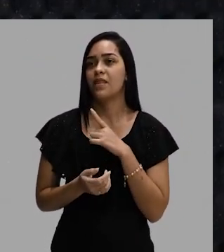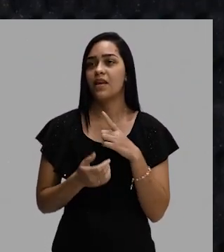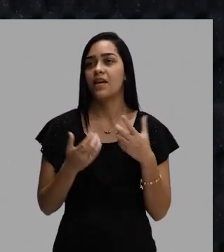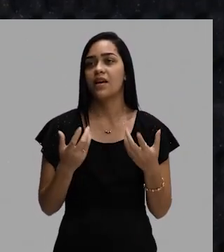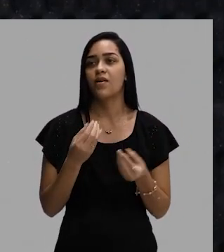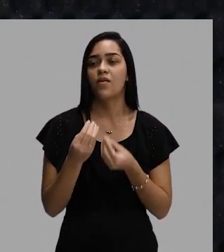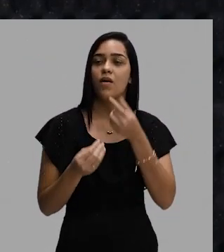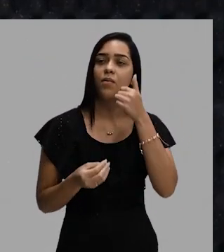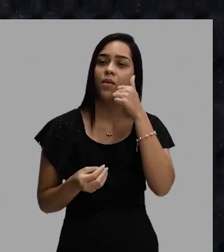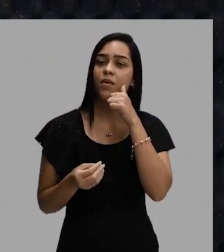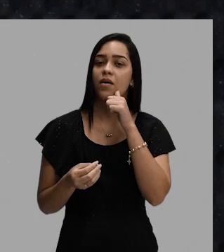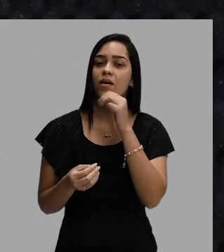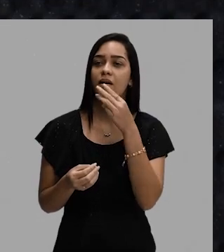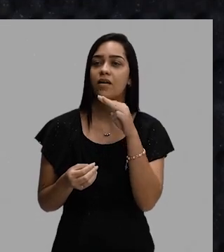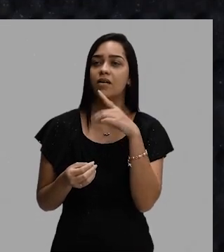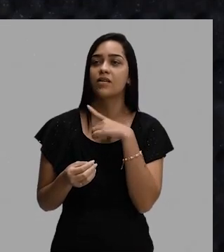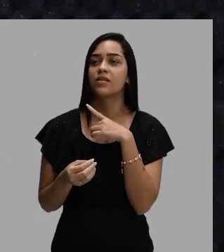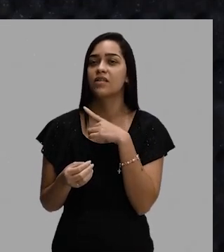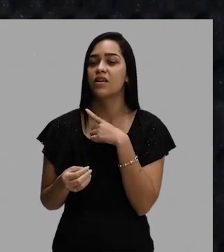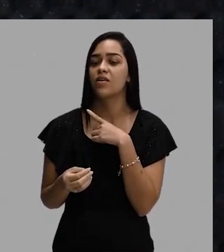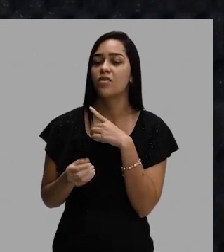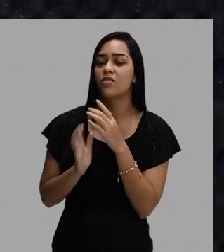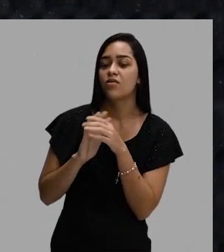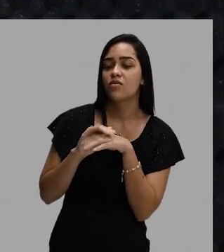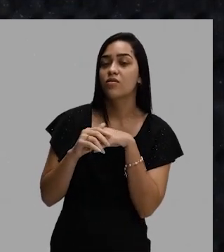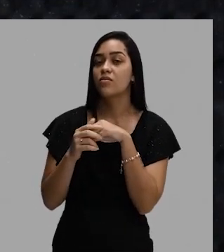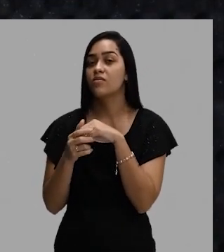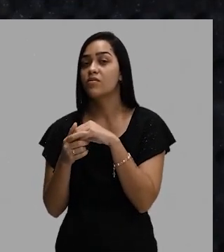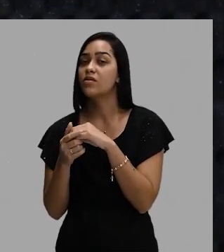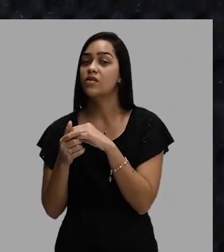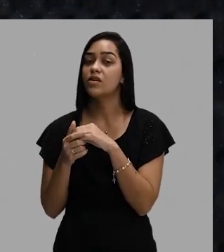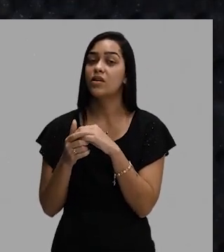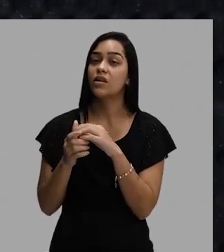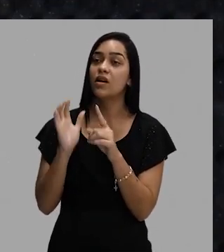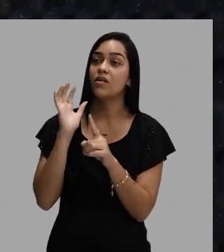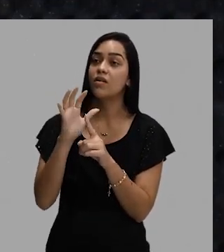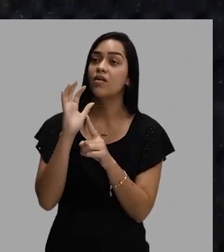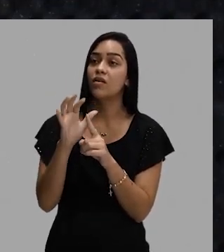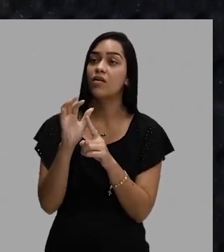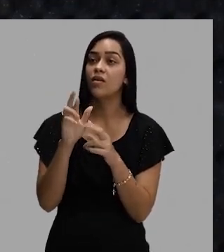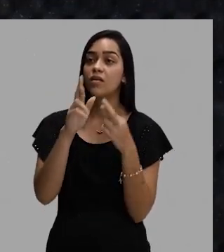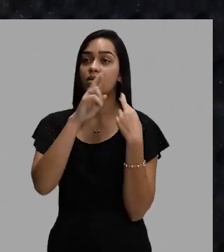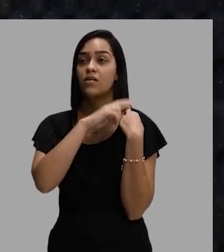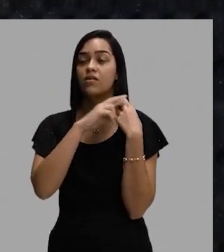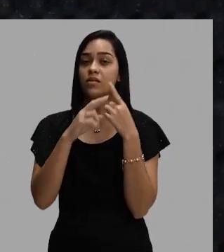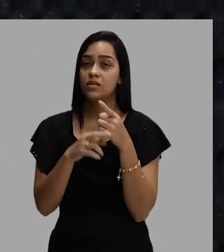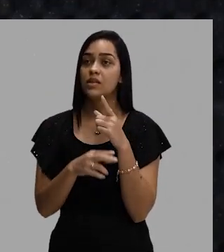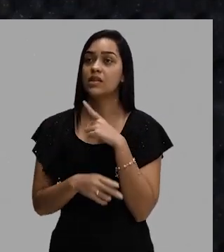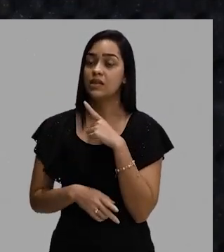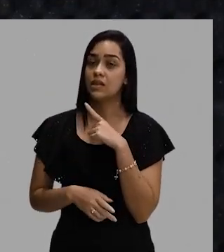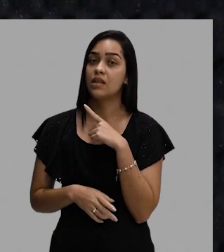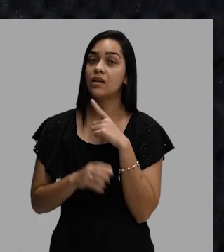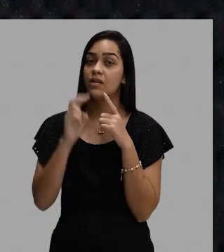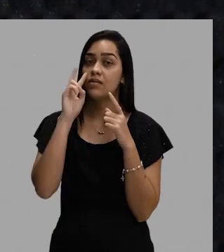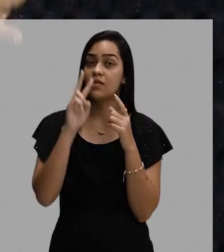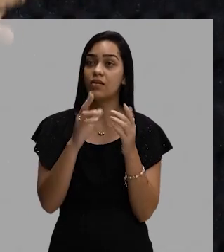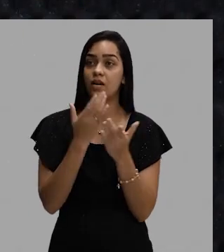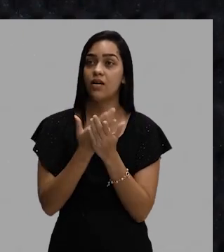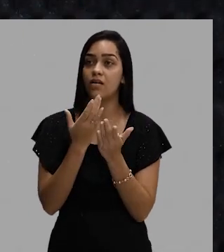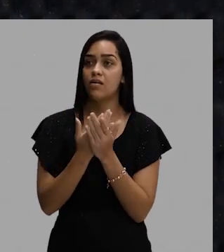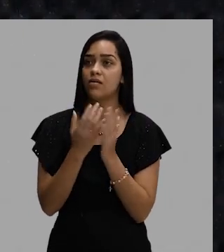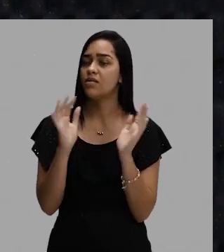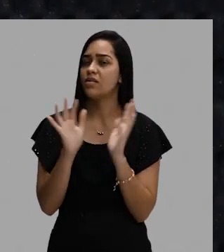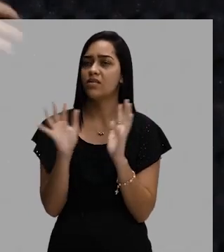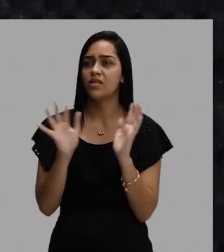como é que Maranhense gosta de falar? Faz um migué e acaba convencendo o seu responsável de que você realmente estava assistindo a aula. Ninguém faz isso,